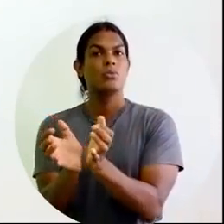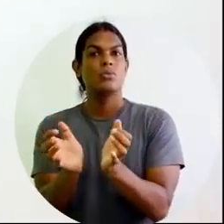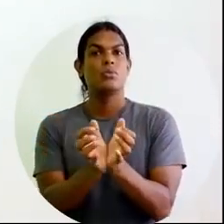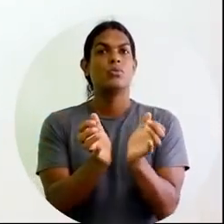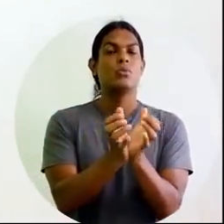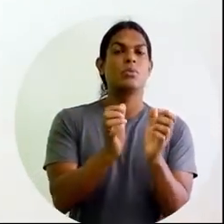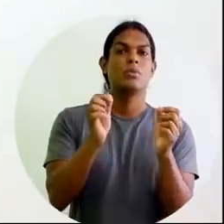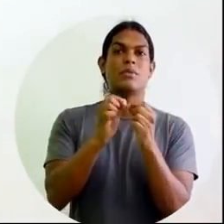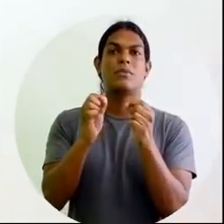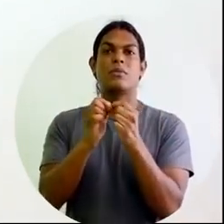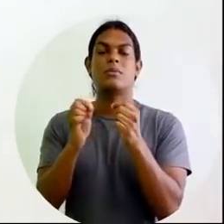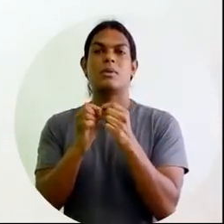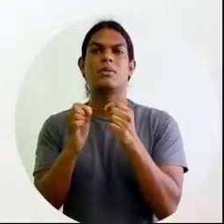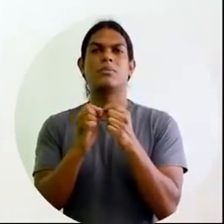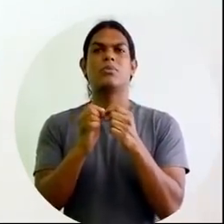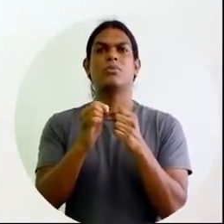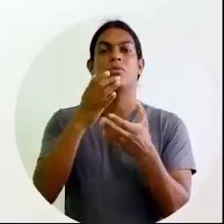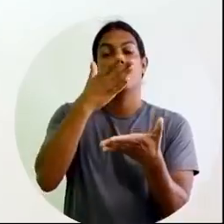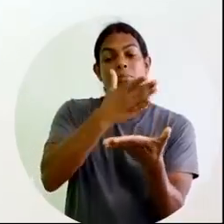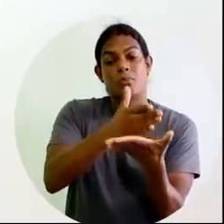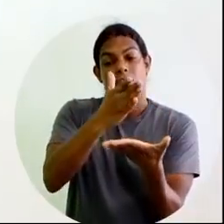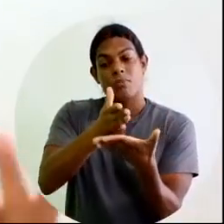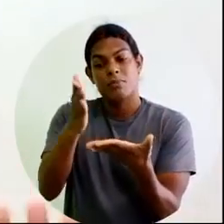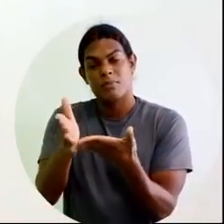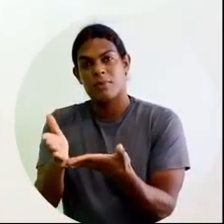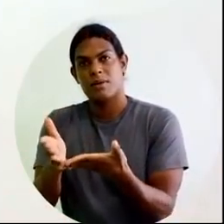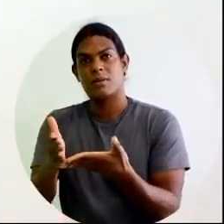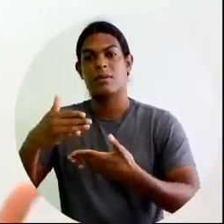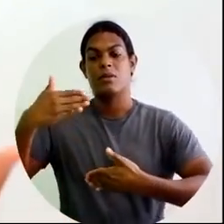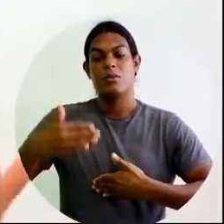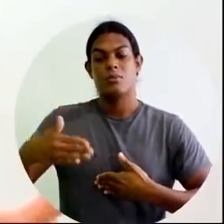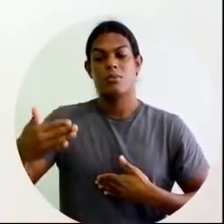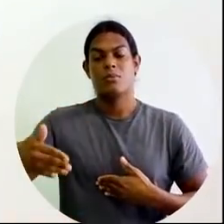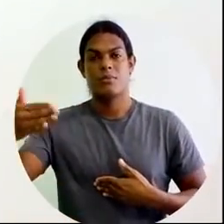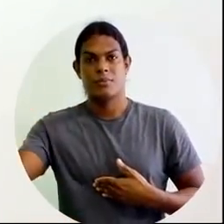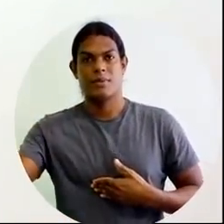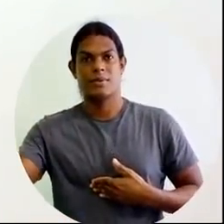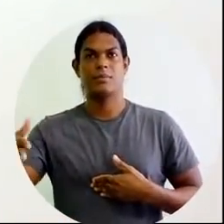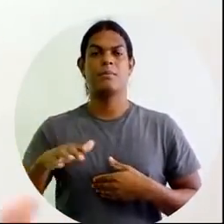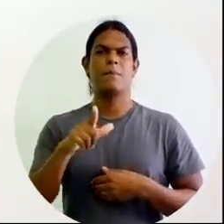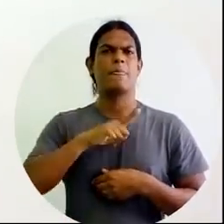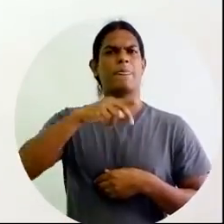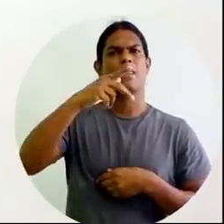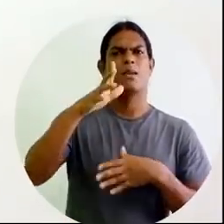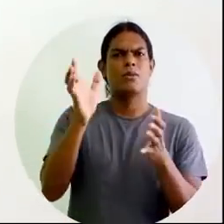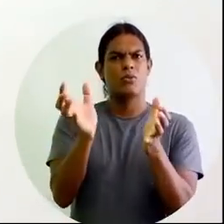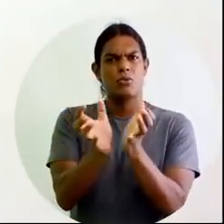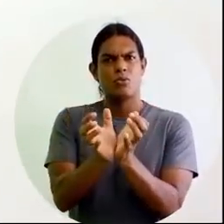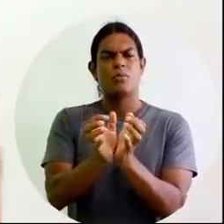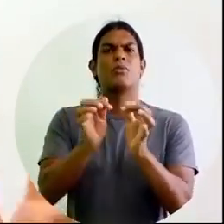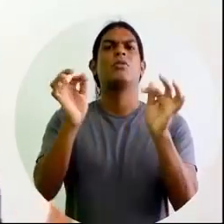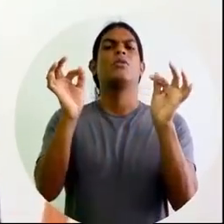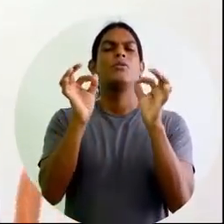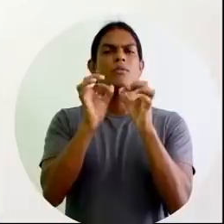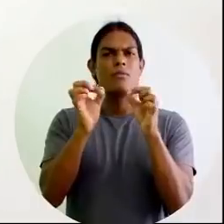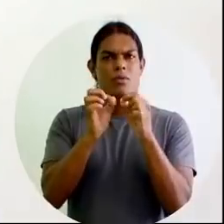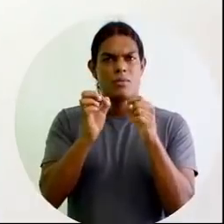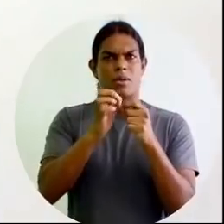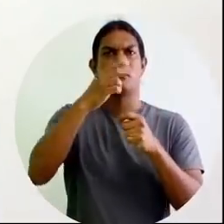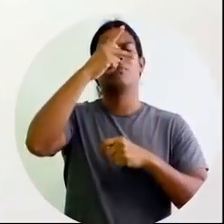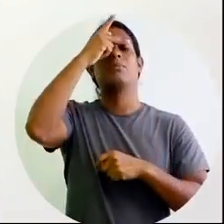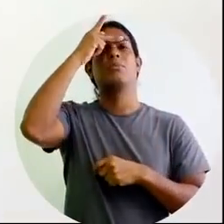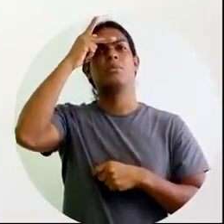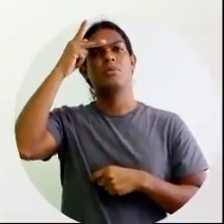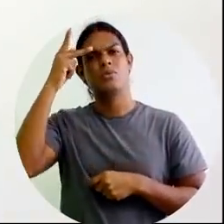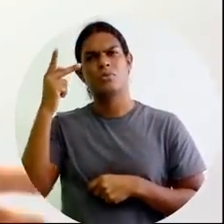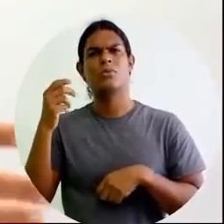e são formados por estágios. Porque nos grupos que são formados por pessoas, né, é natural